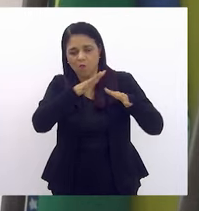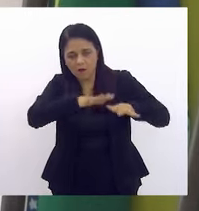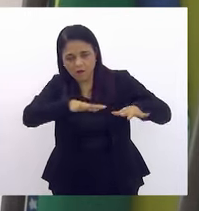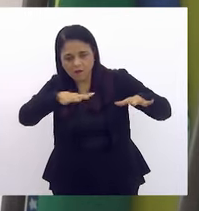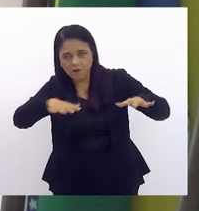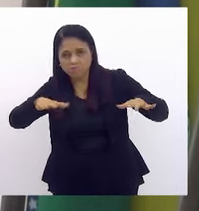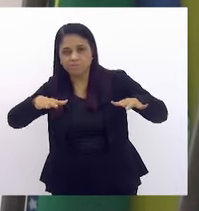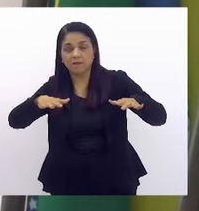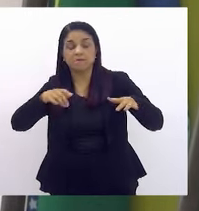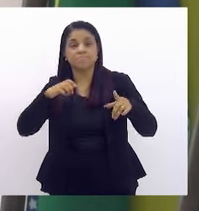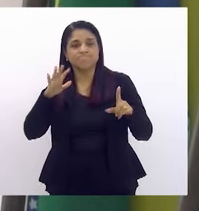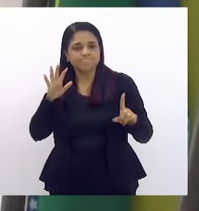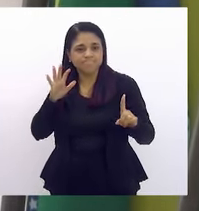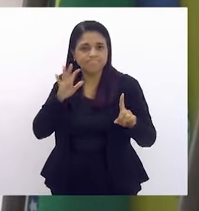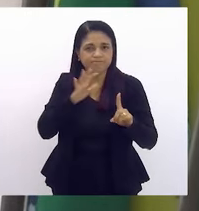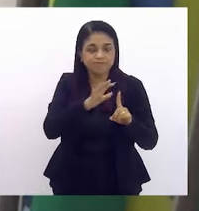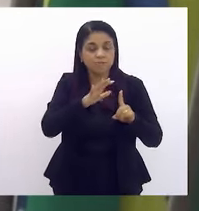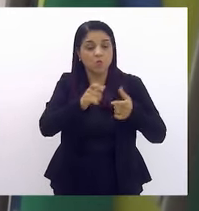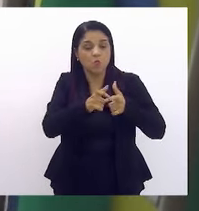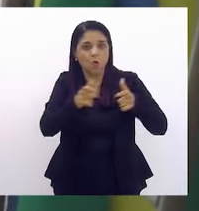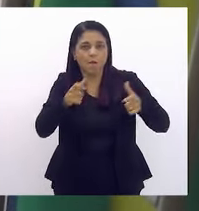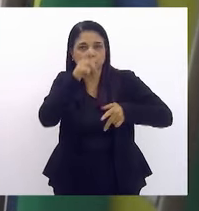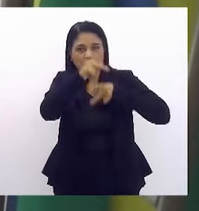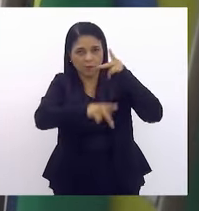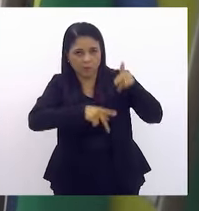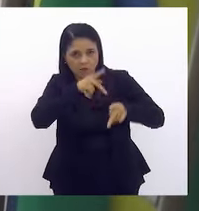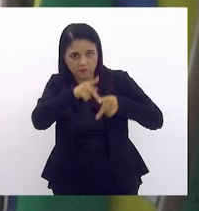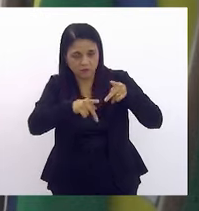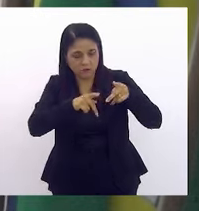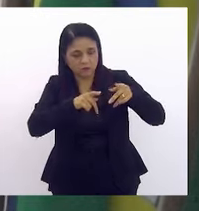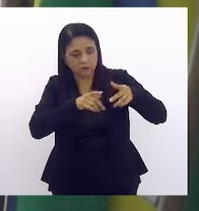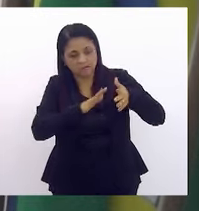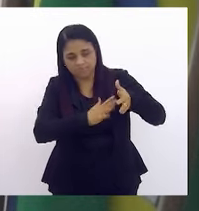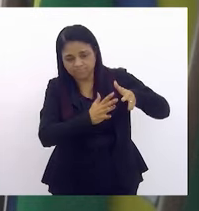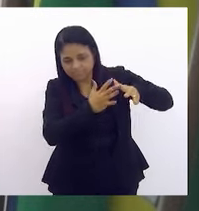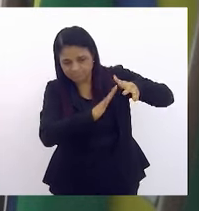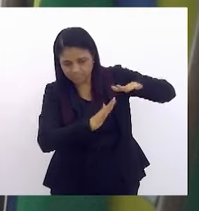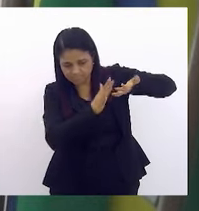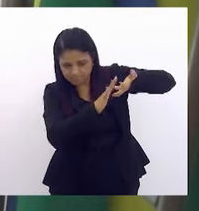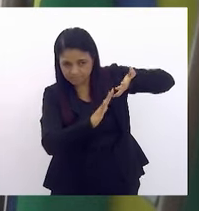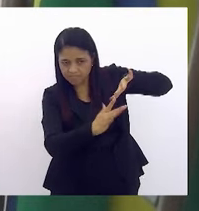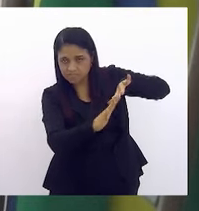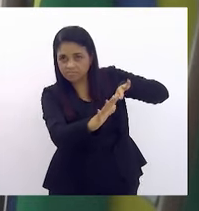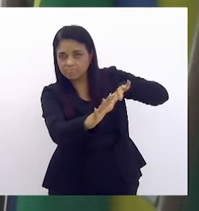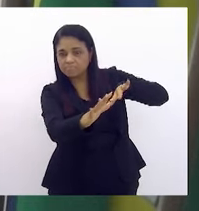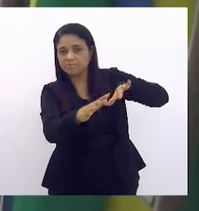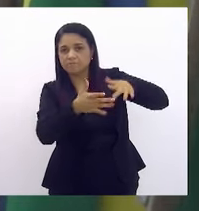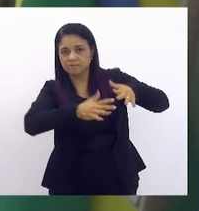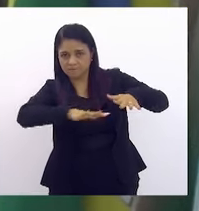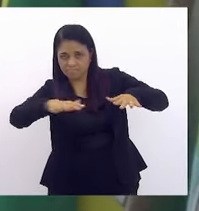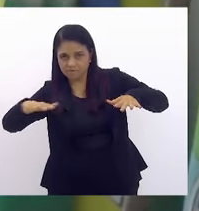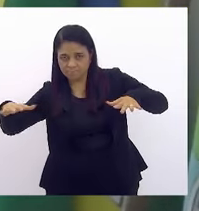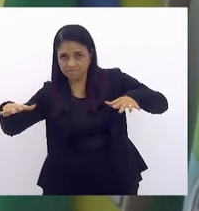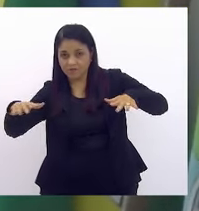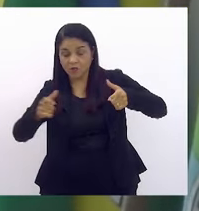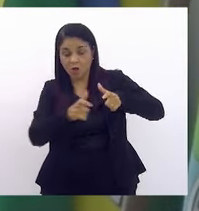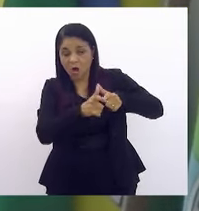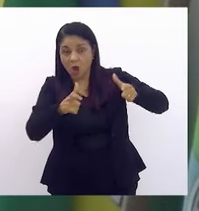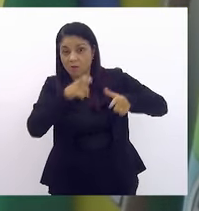e do aumento populacional nas margens dos corpos hídricos. Tá?